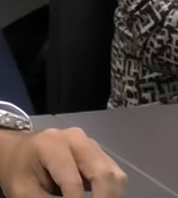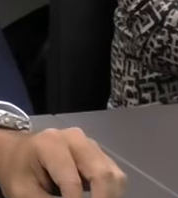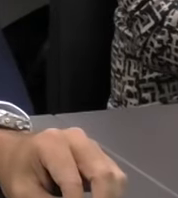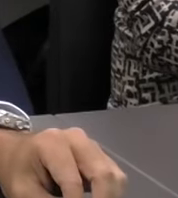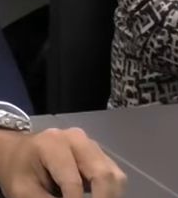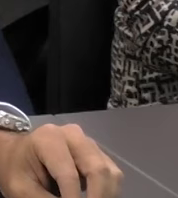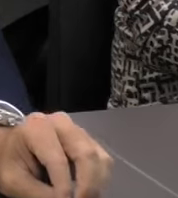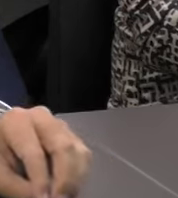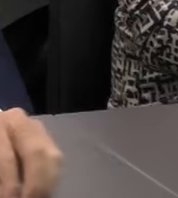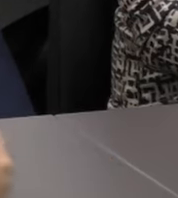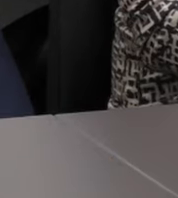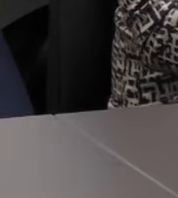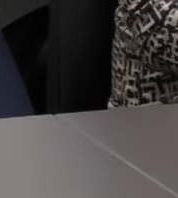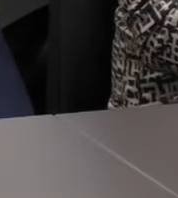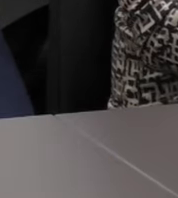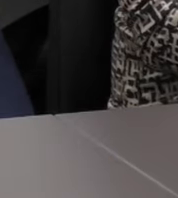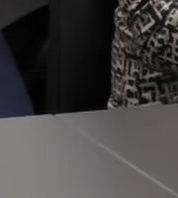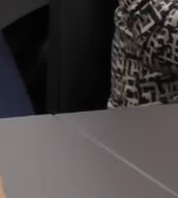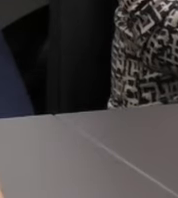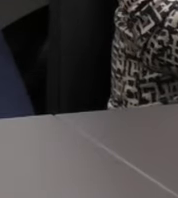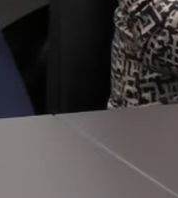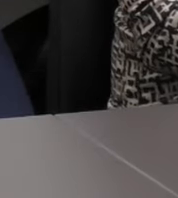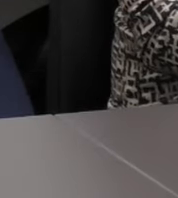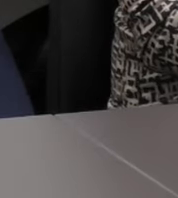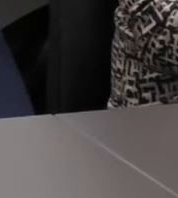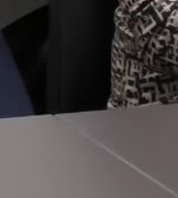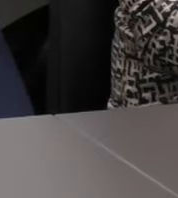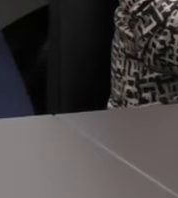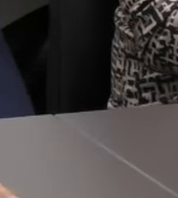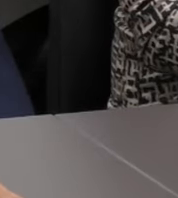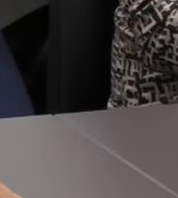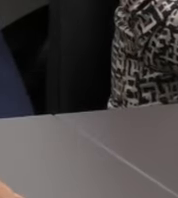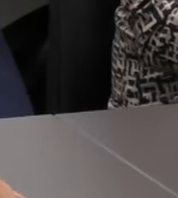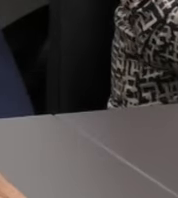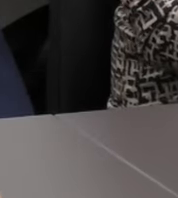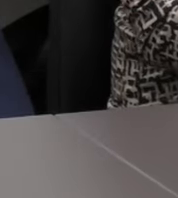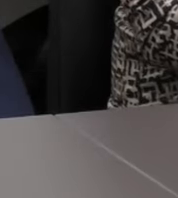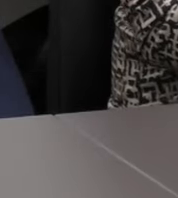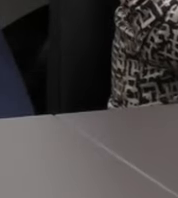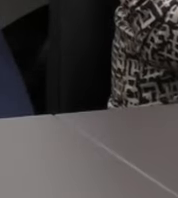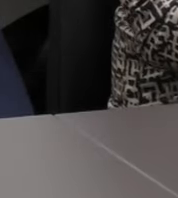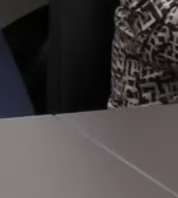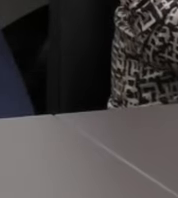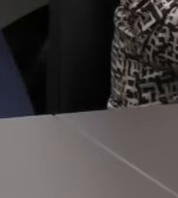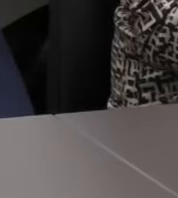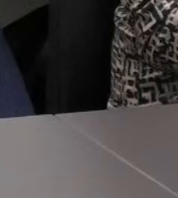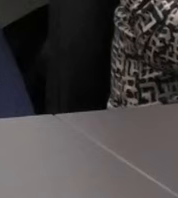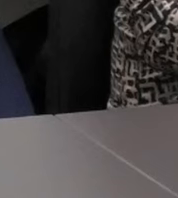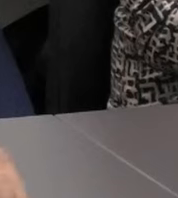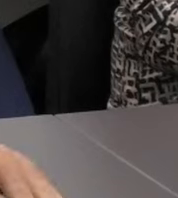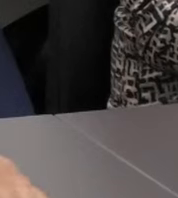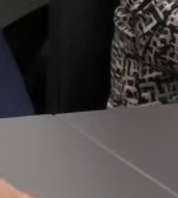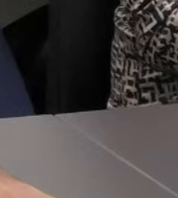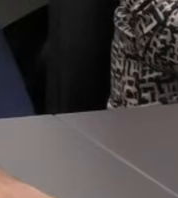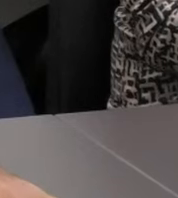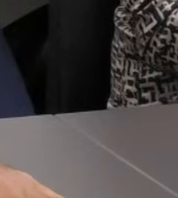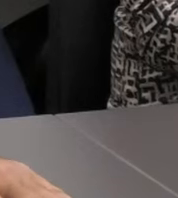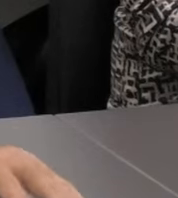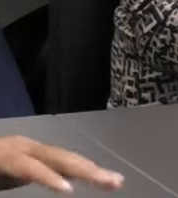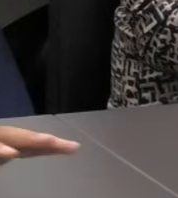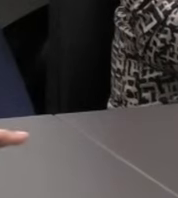garantia Mas pela perspectiva pelo olhar da necessidade de do da sistema de Justiça